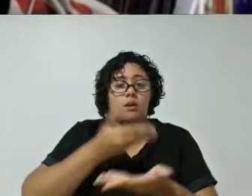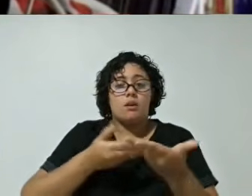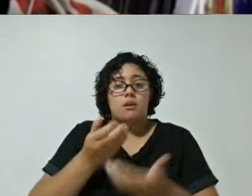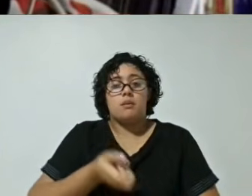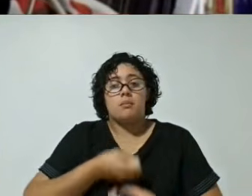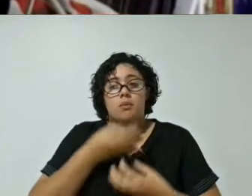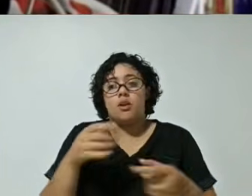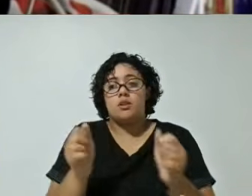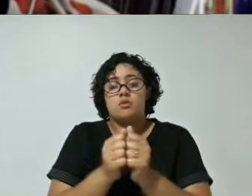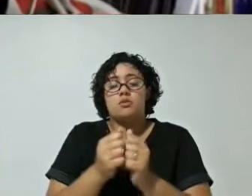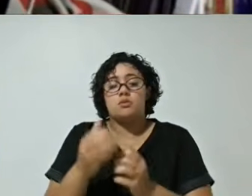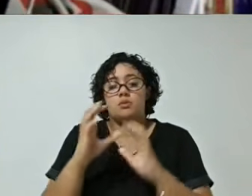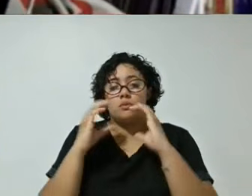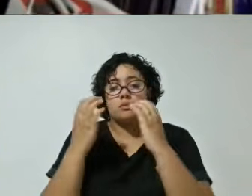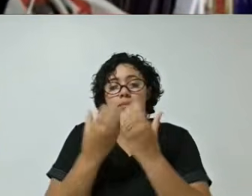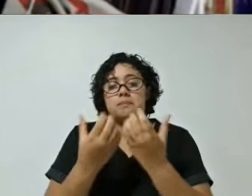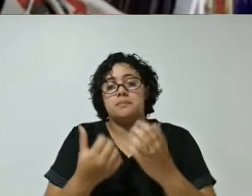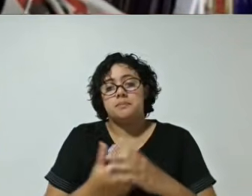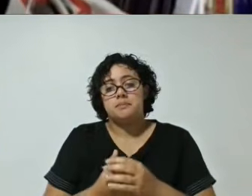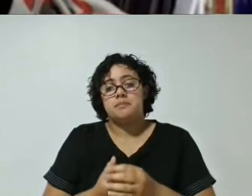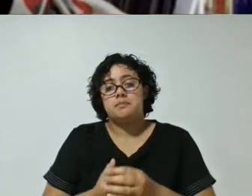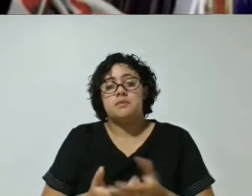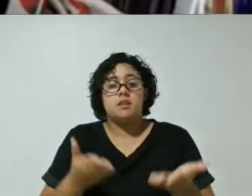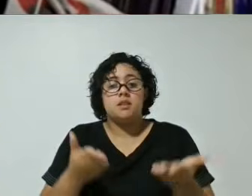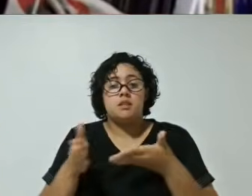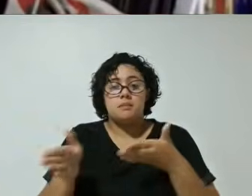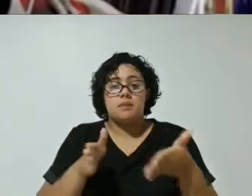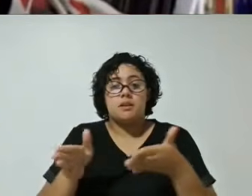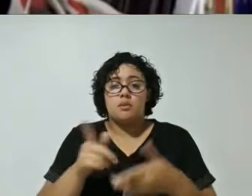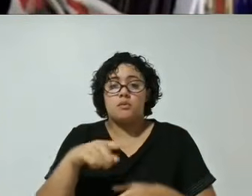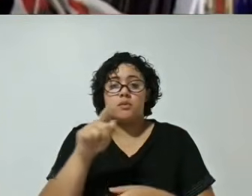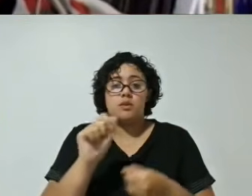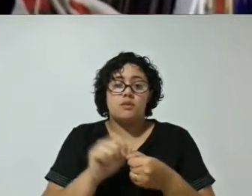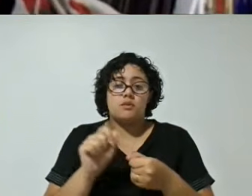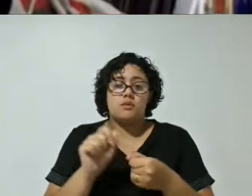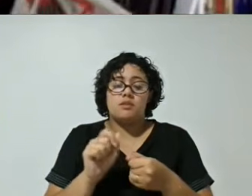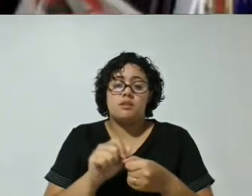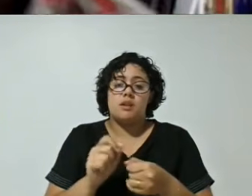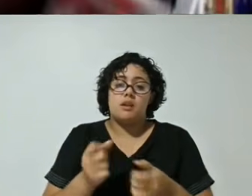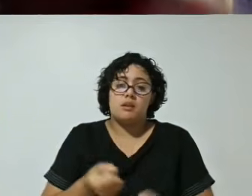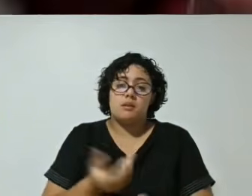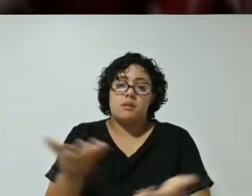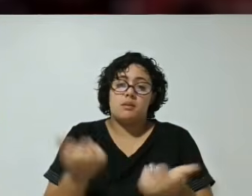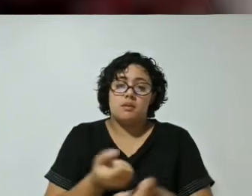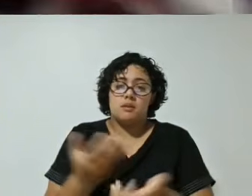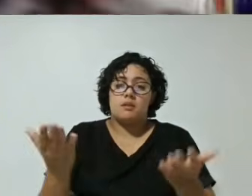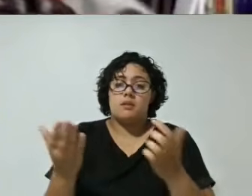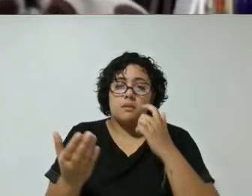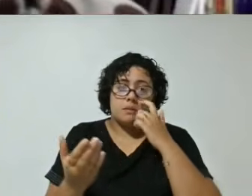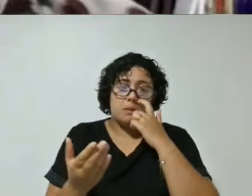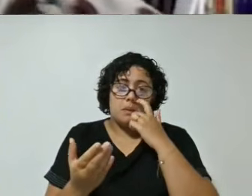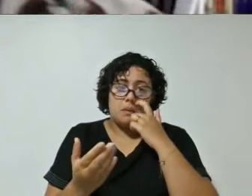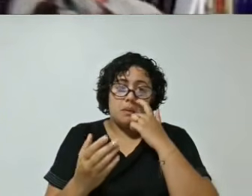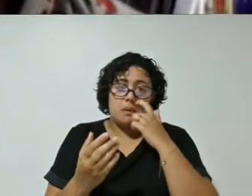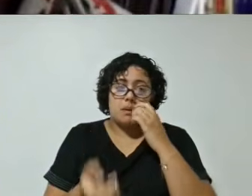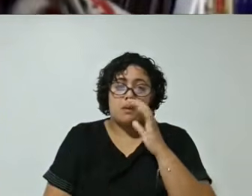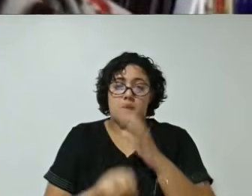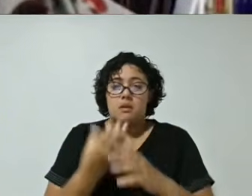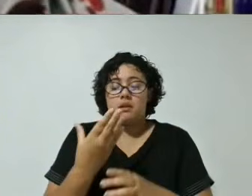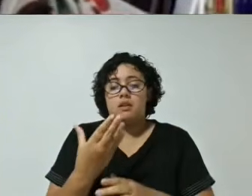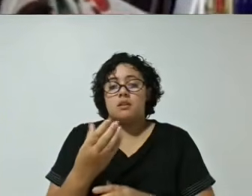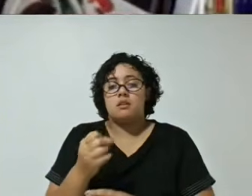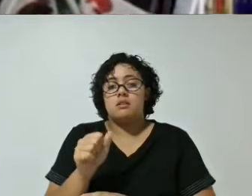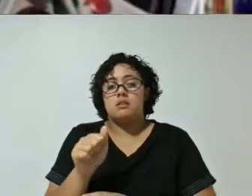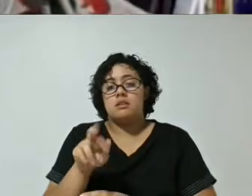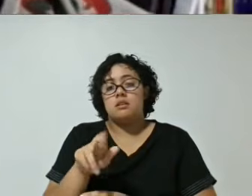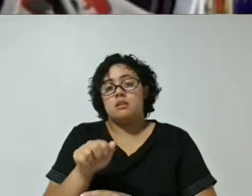comunidade. Sim. E nessa época também vocês fizeram as publicações aos moldes do que foi feito no Sarau da Lagoa do Nado? Cada